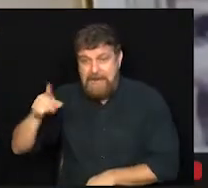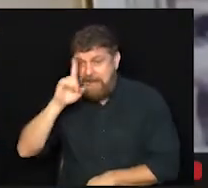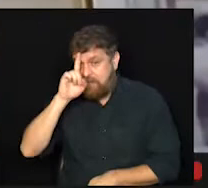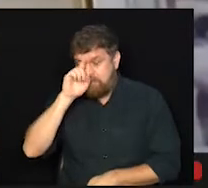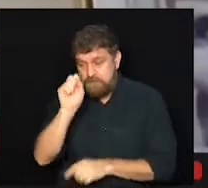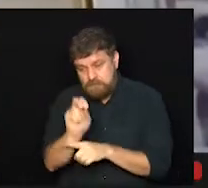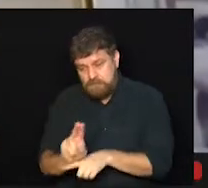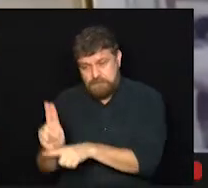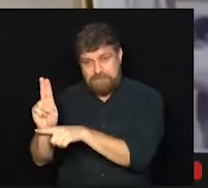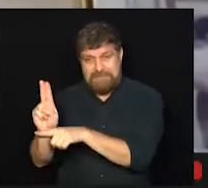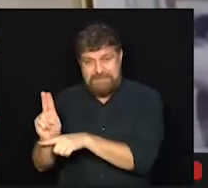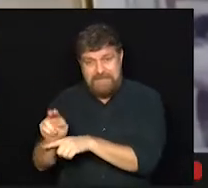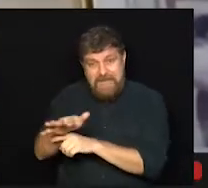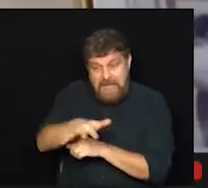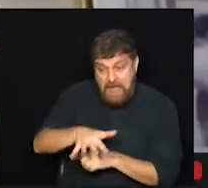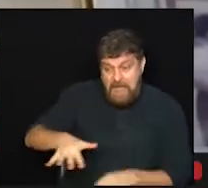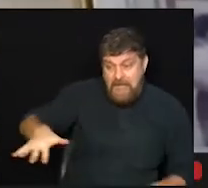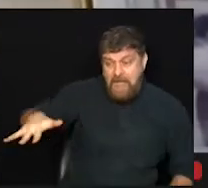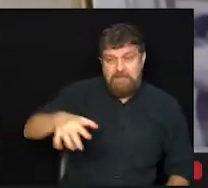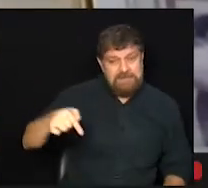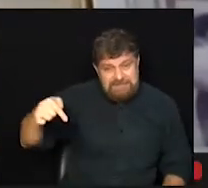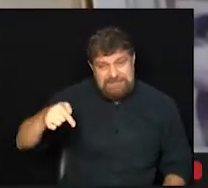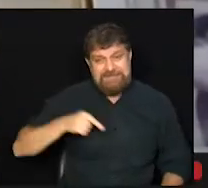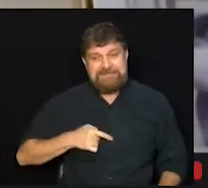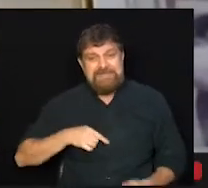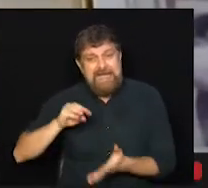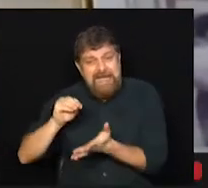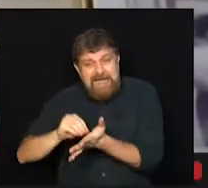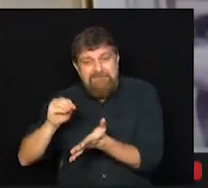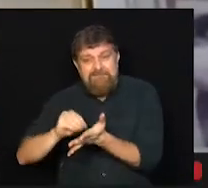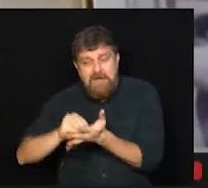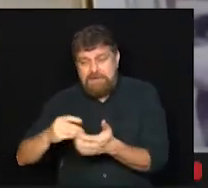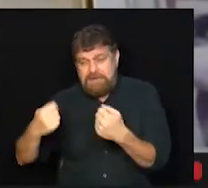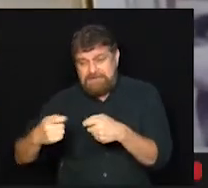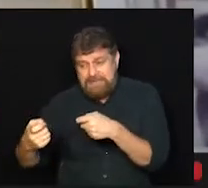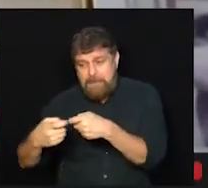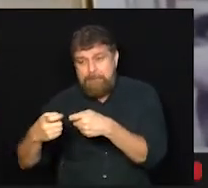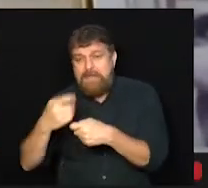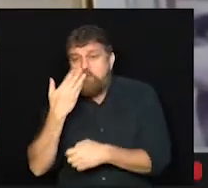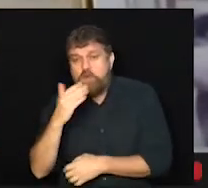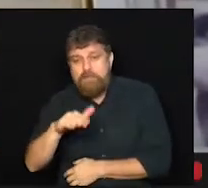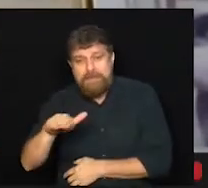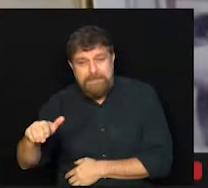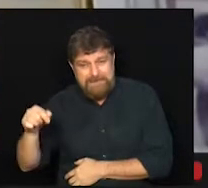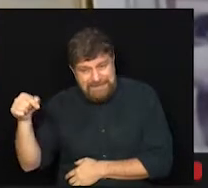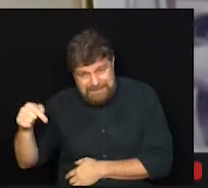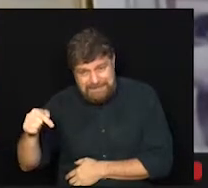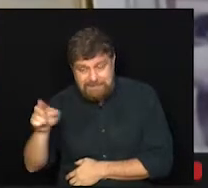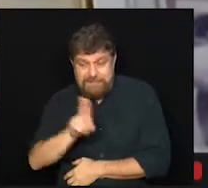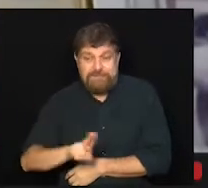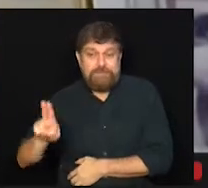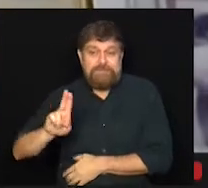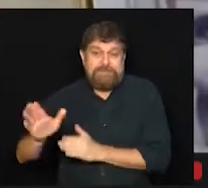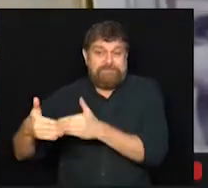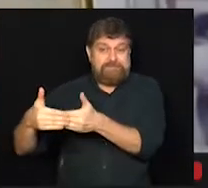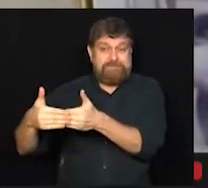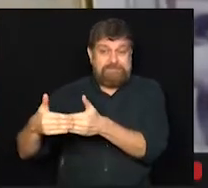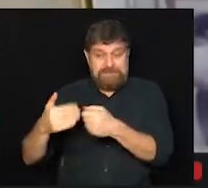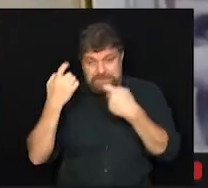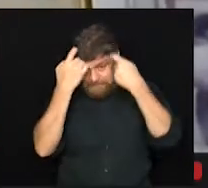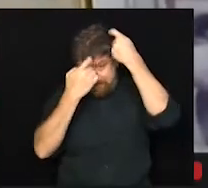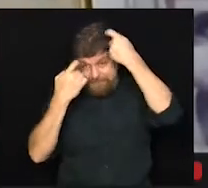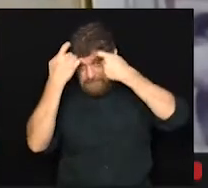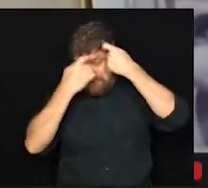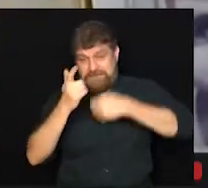de fato, é uma região que tem esta carência, essa necessidade, né? Então, existe essa preocupação com a perda